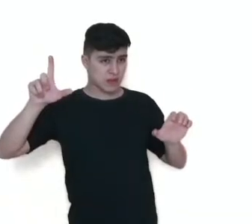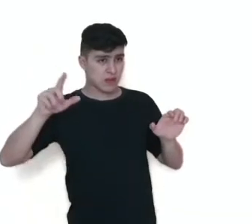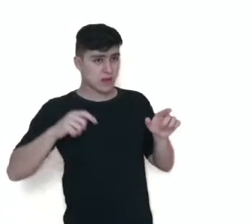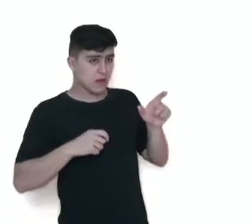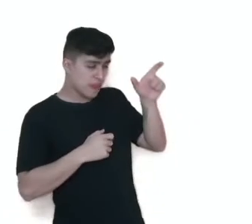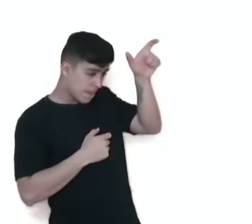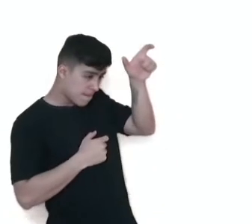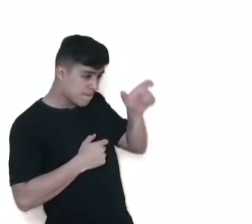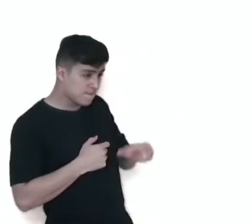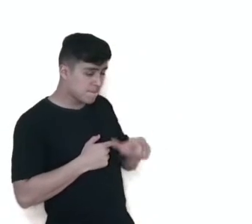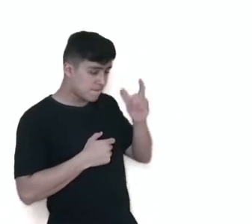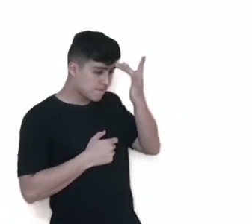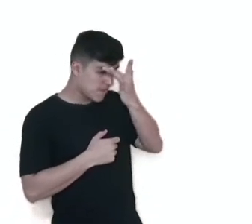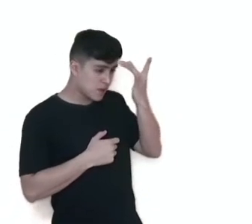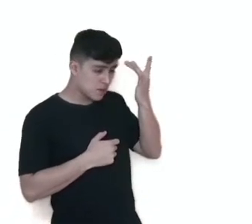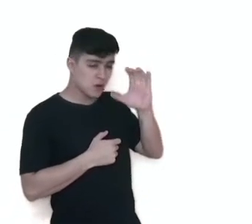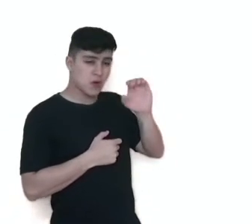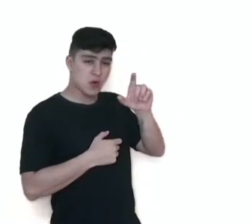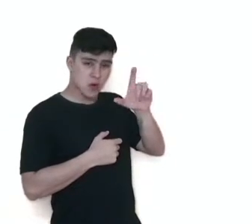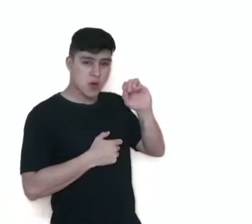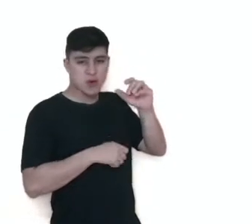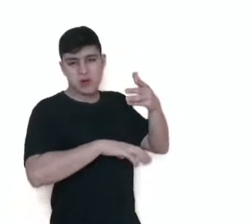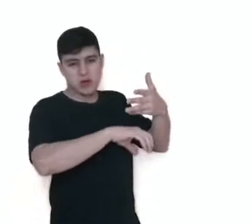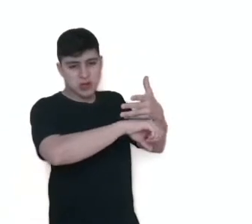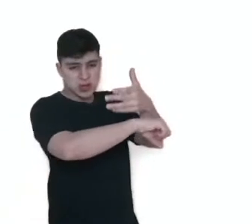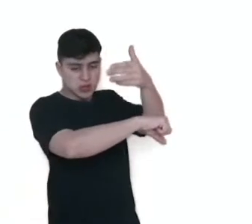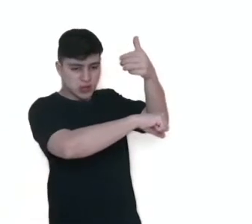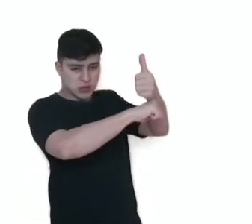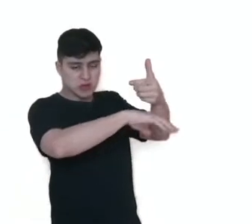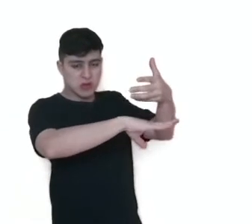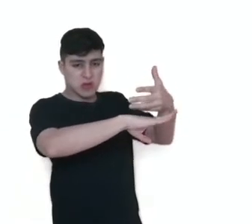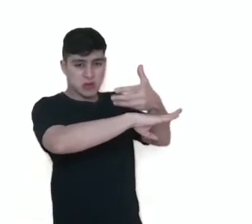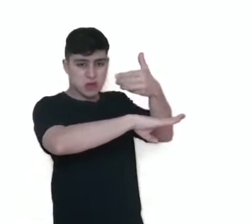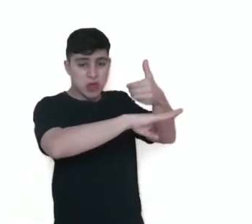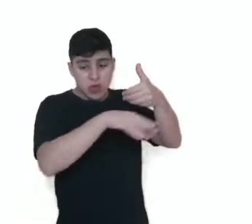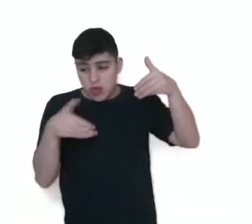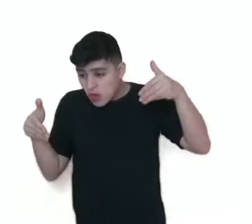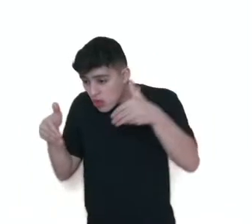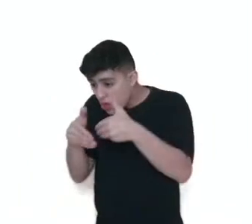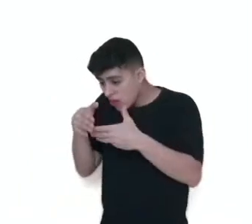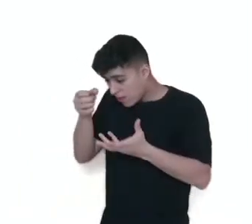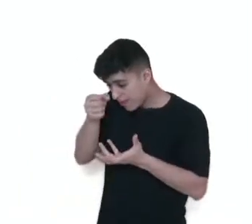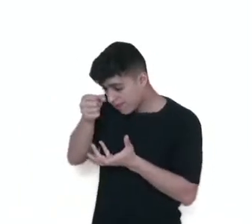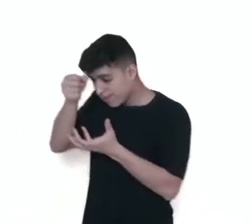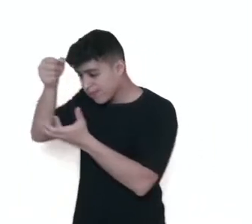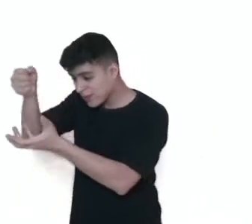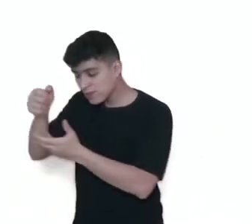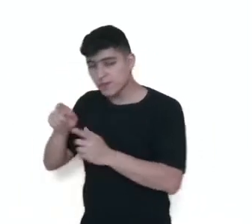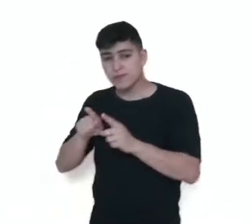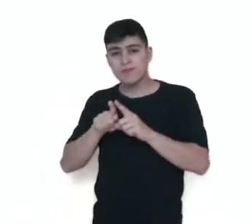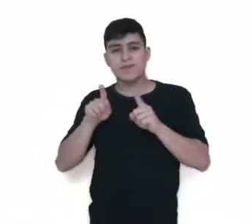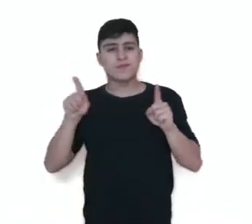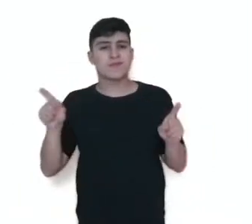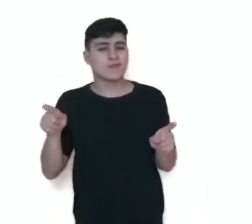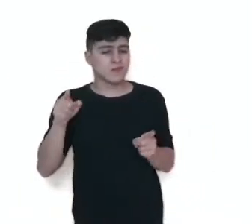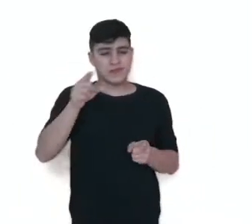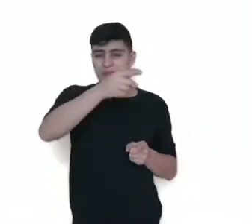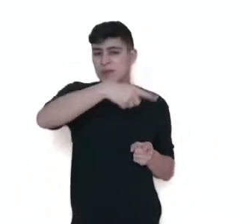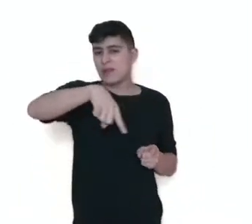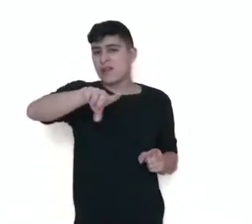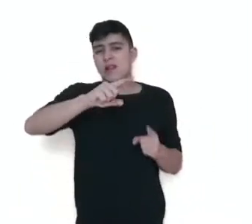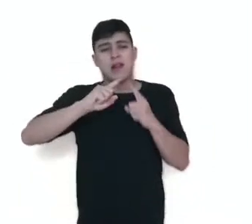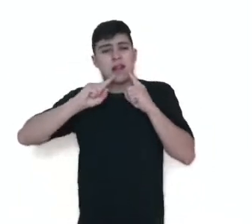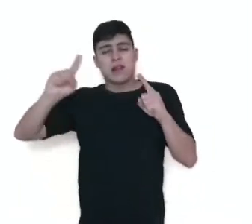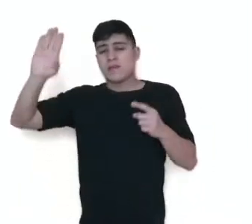mostrado fazendo um pagamento de imposto, certo? Como vocês podem ver, certo? A tributação sem representação era uma das principais